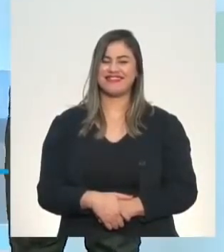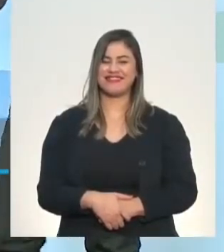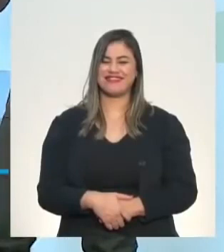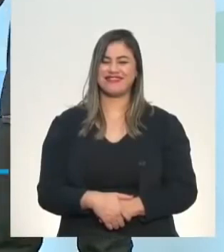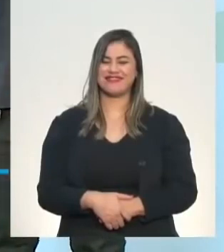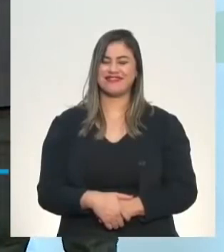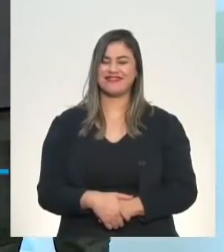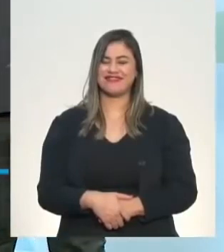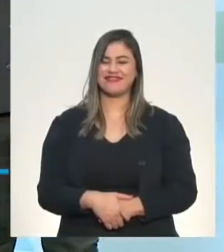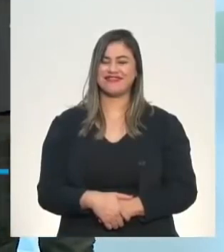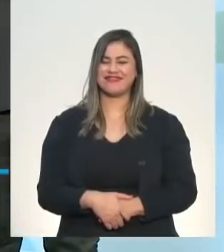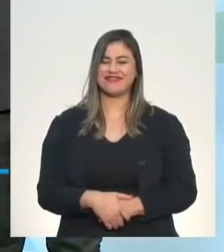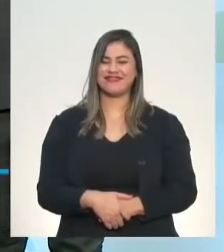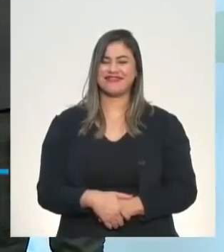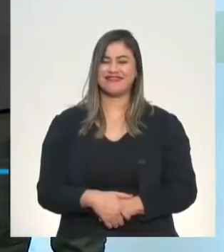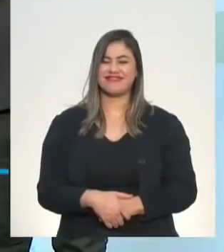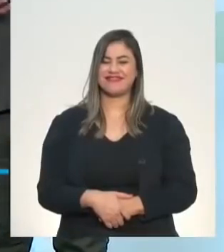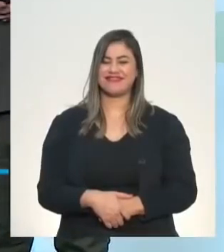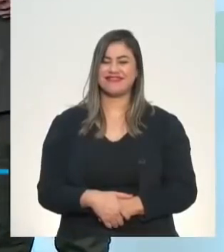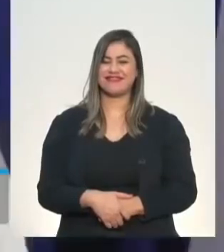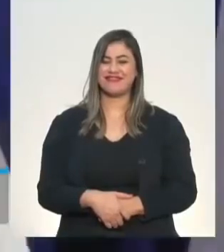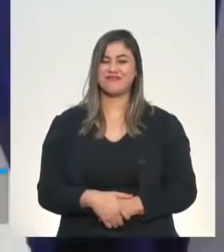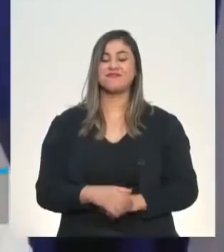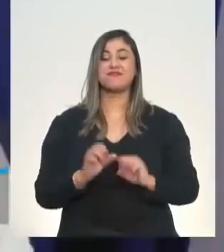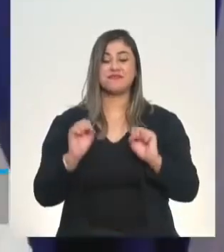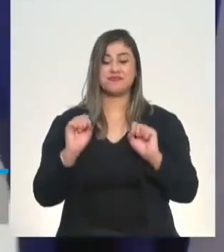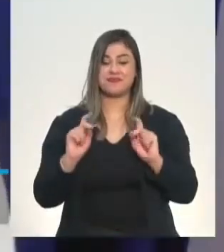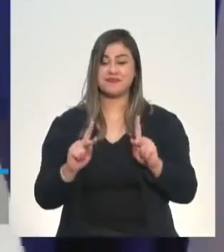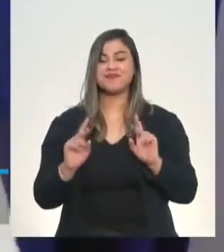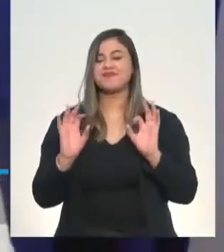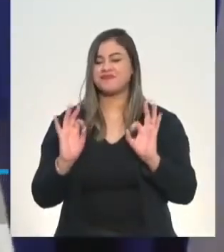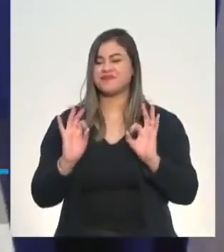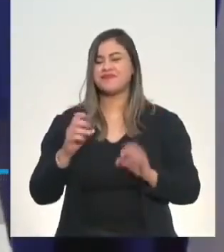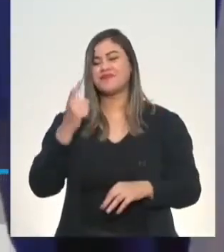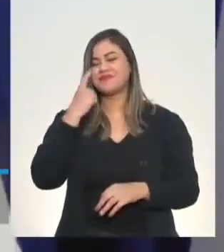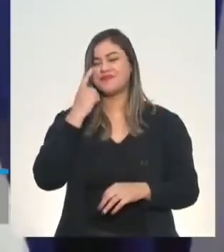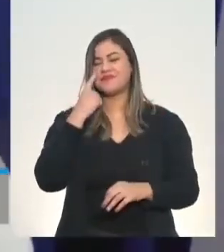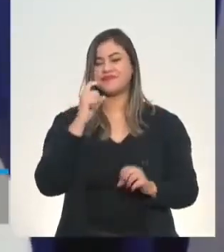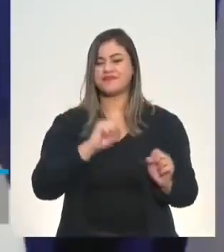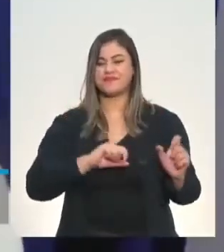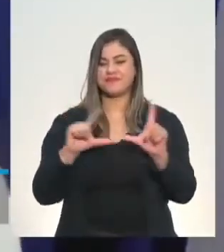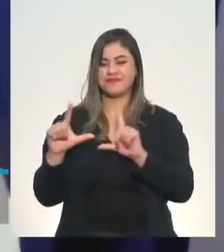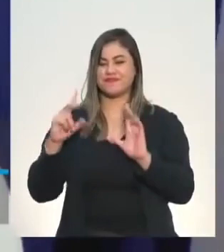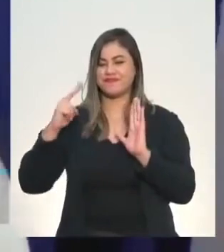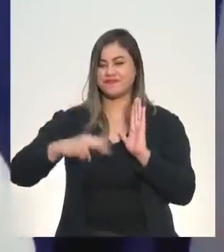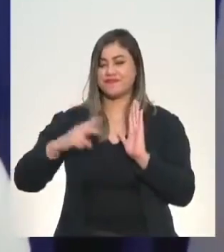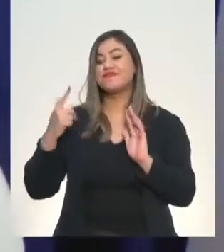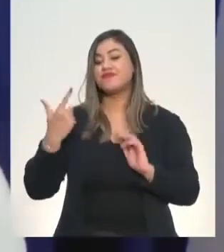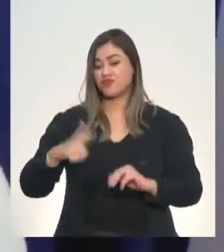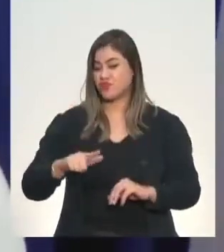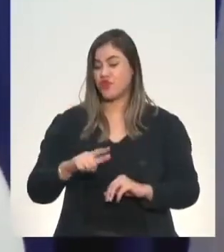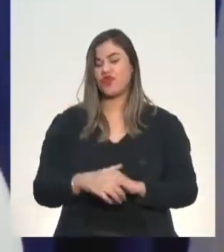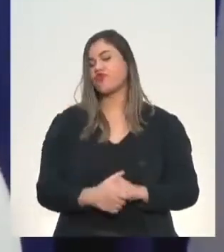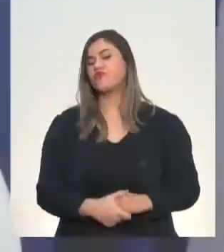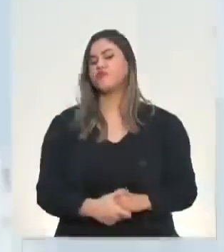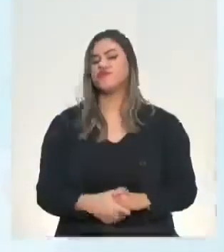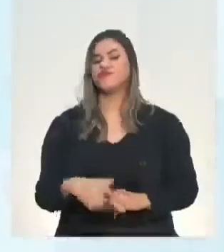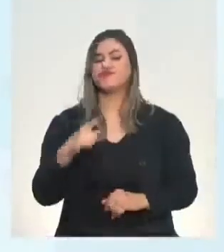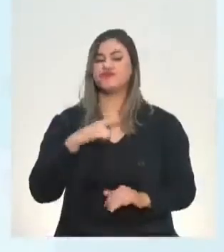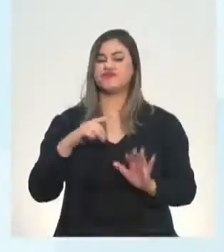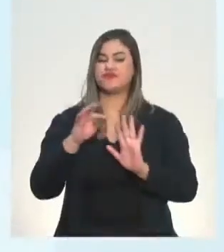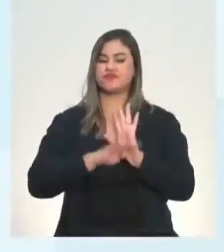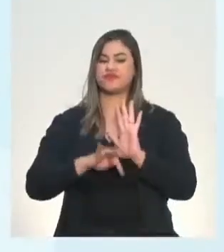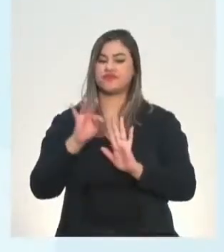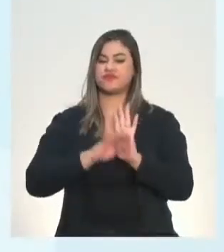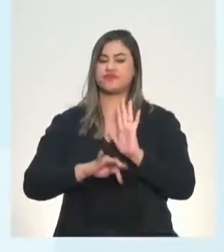That's it. Ok. Tá. Então, muito bem. É isso aí. Vamos dar uma olhadinha agora na tela. A gente vai ter, então, aqui o texto, voltando aqui